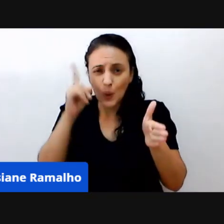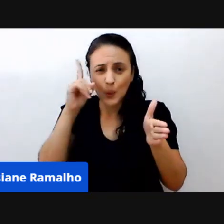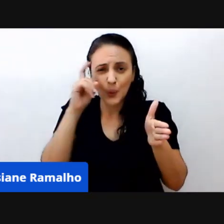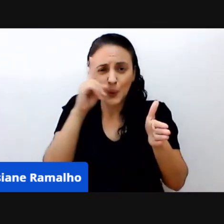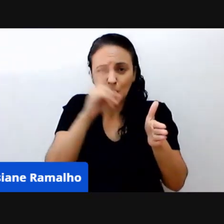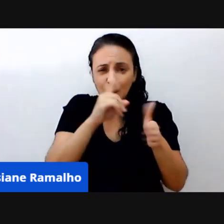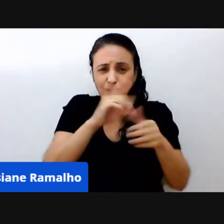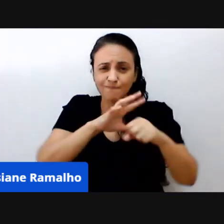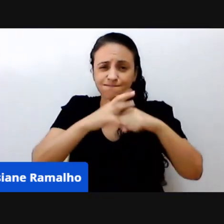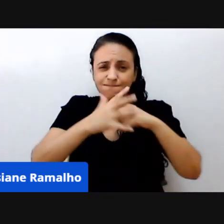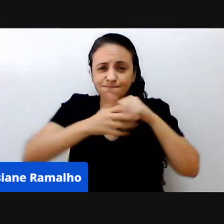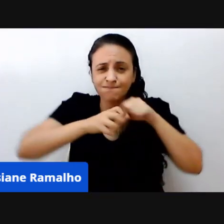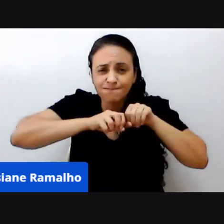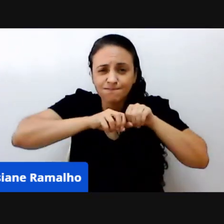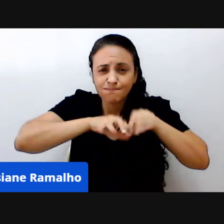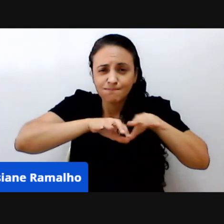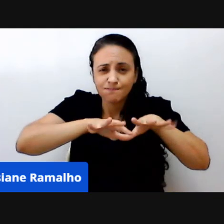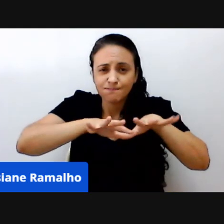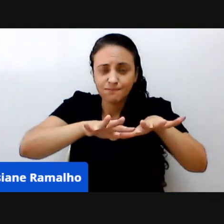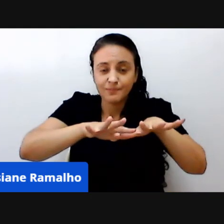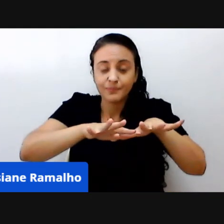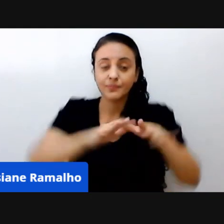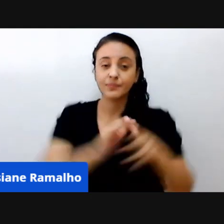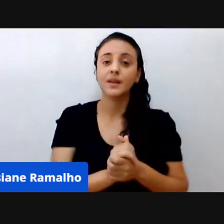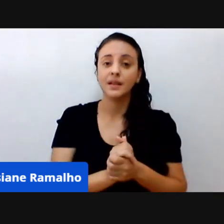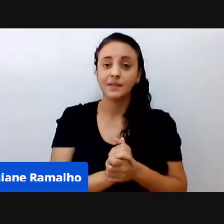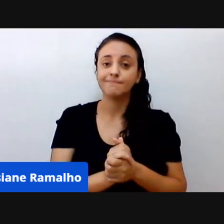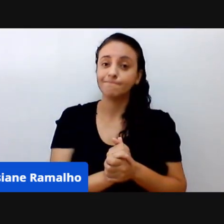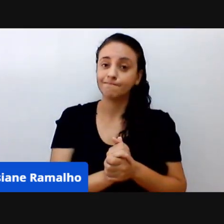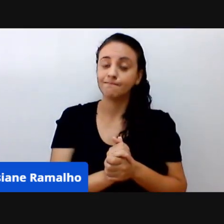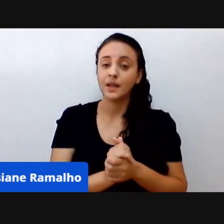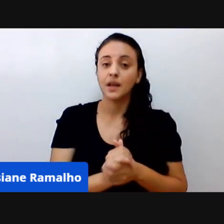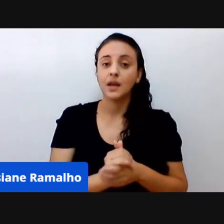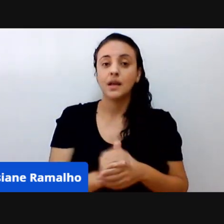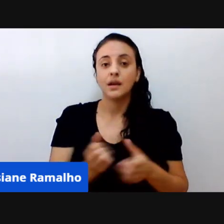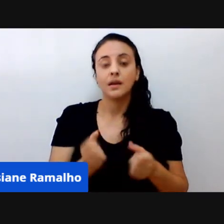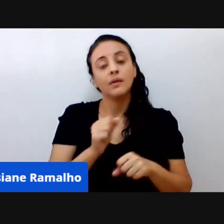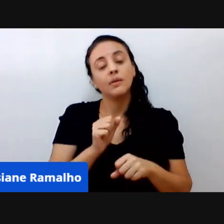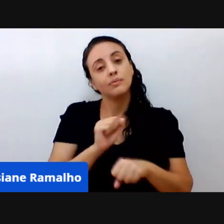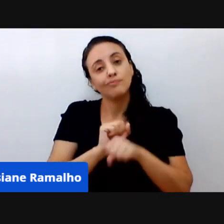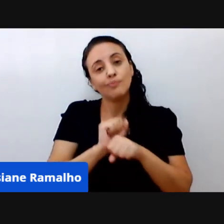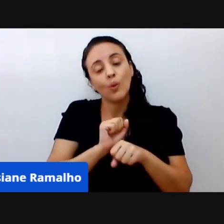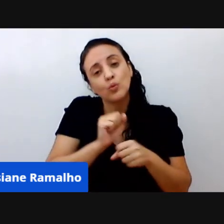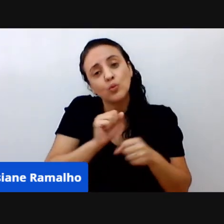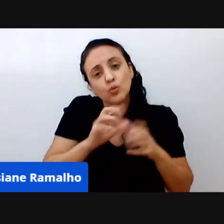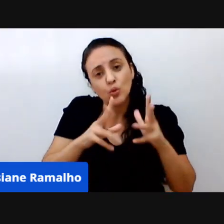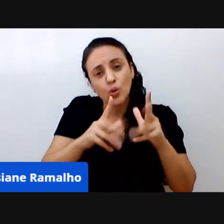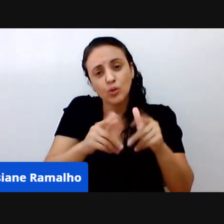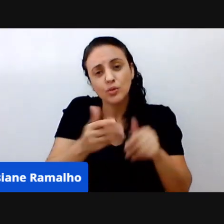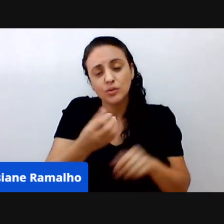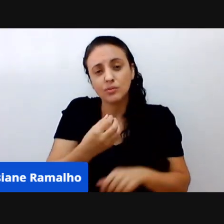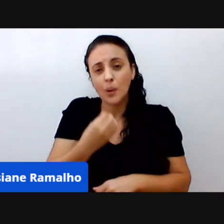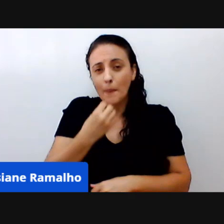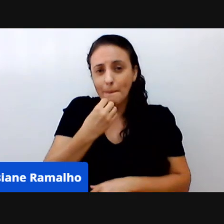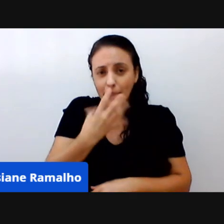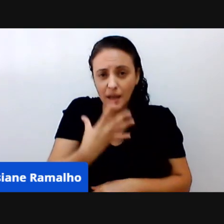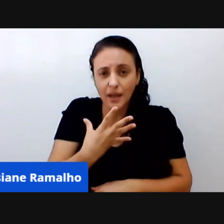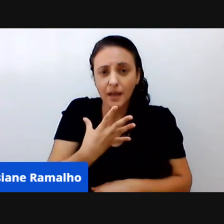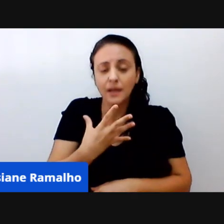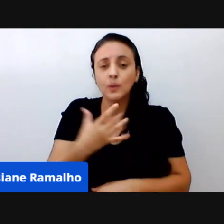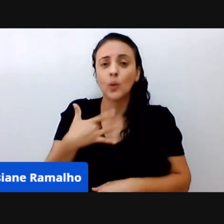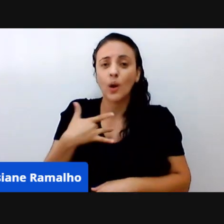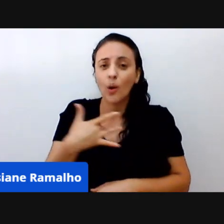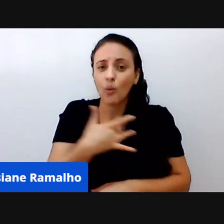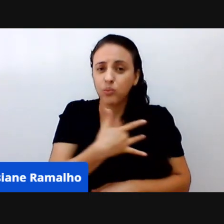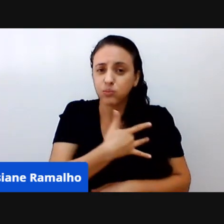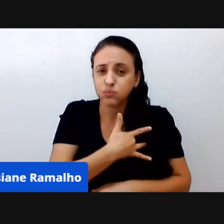Nós desejamos do fundo do coração que estejam todos bem, que estejam todos se resguardando, com saúde, se